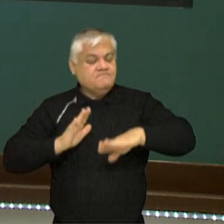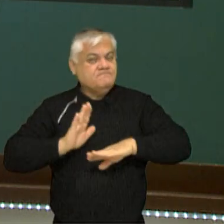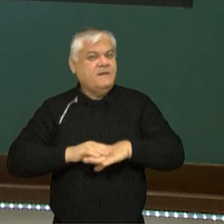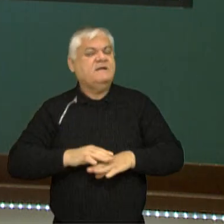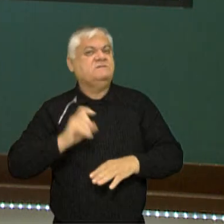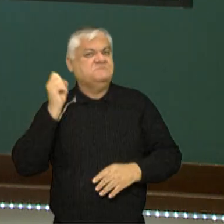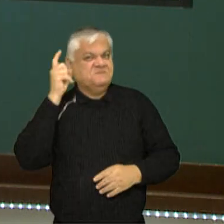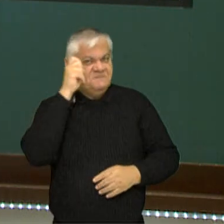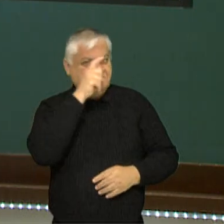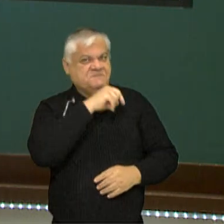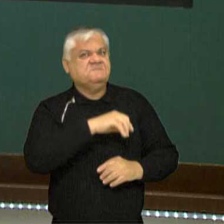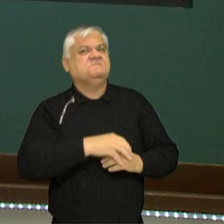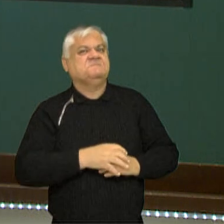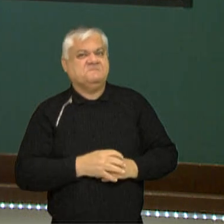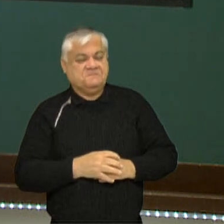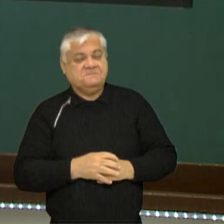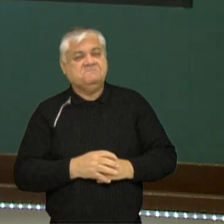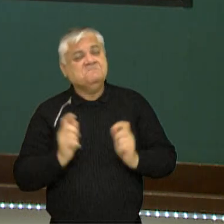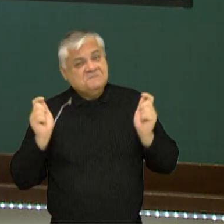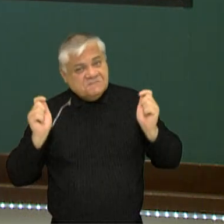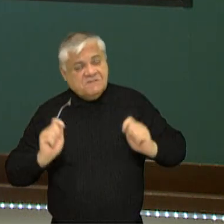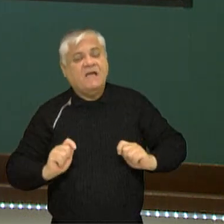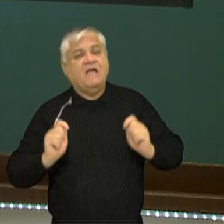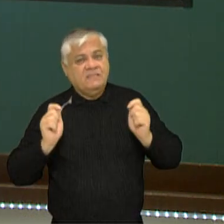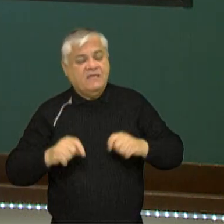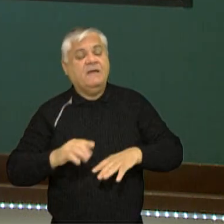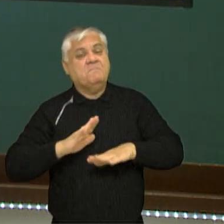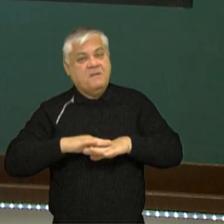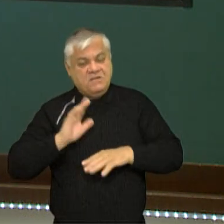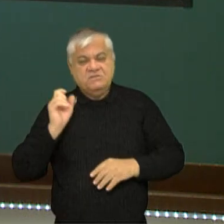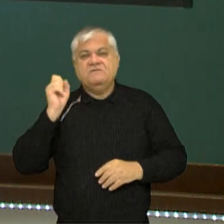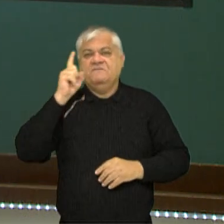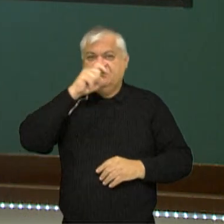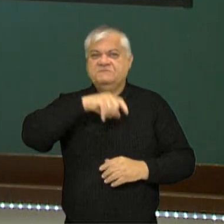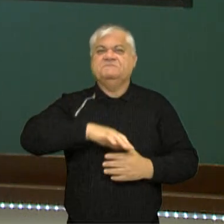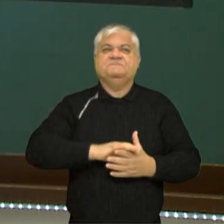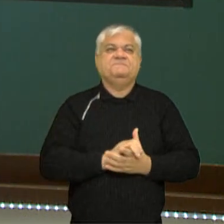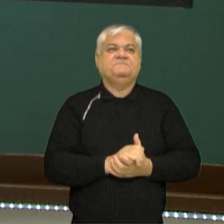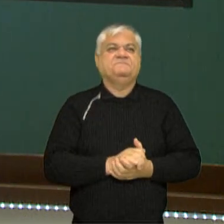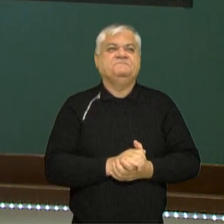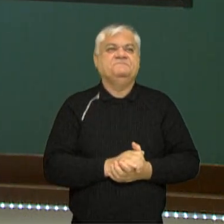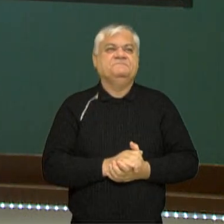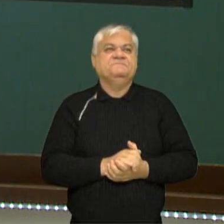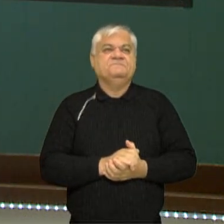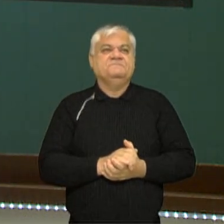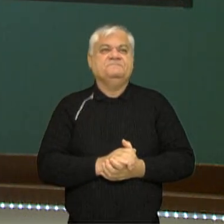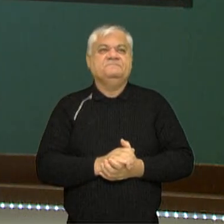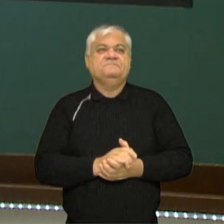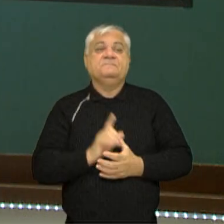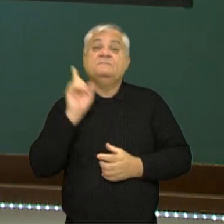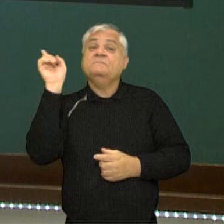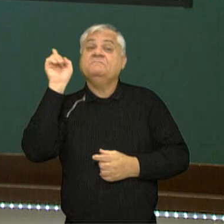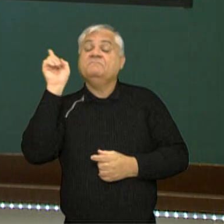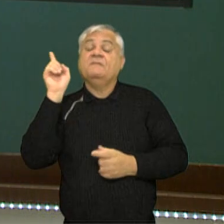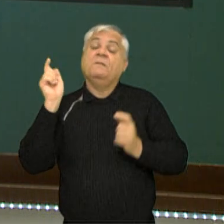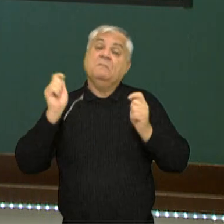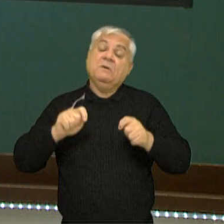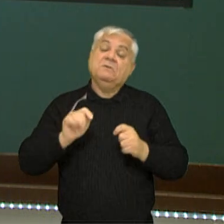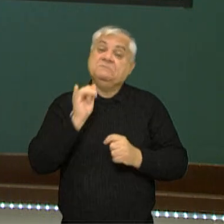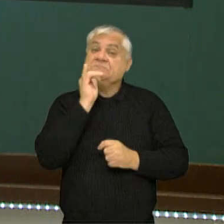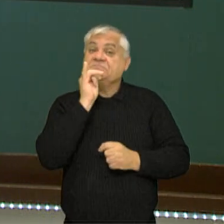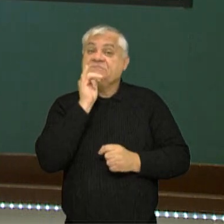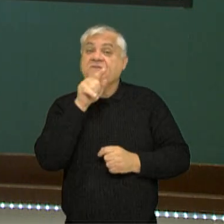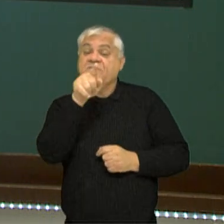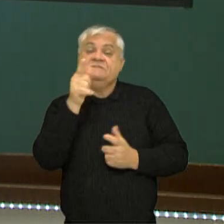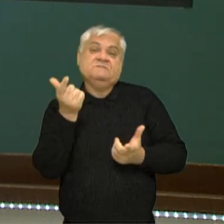mais difíceis para fazer. É possível, mas é muito difícil, tá? Numa situação dessa é bem fácil de